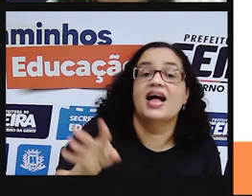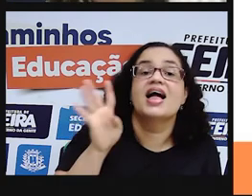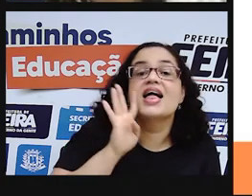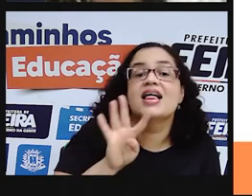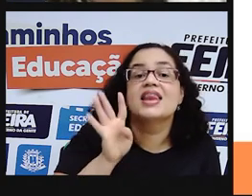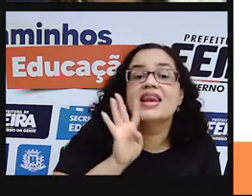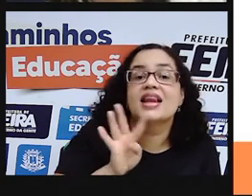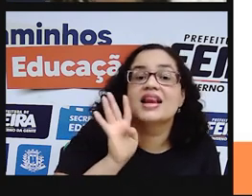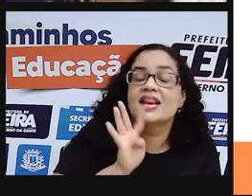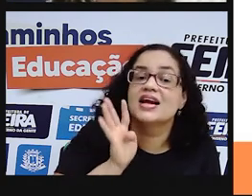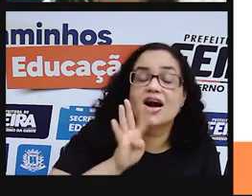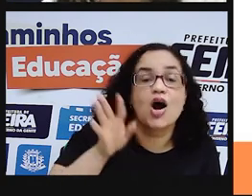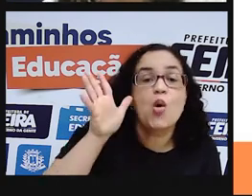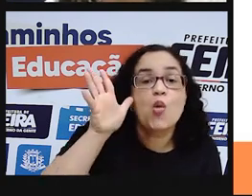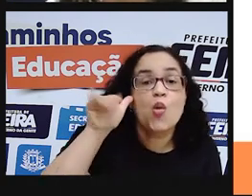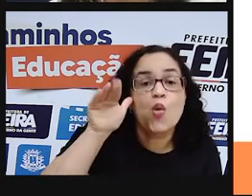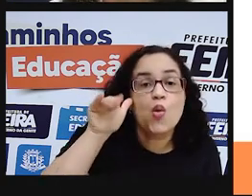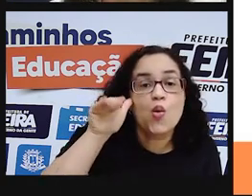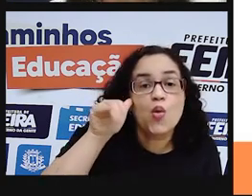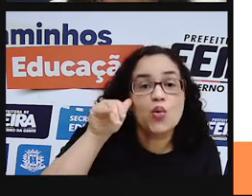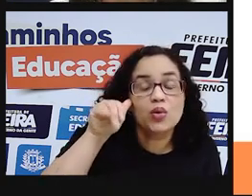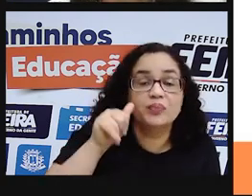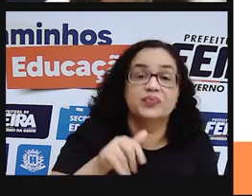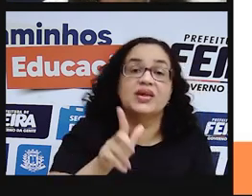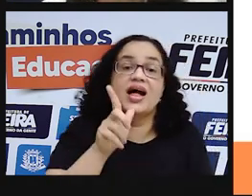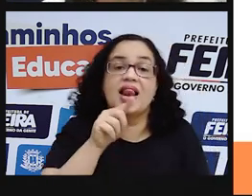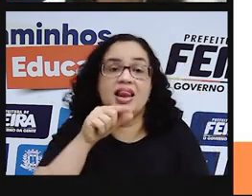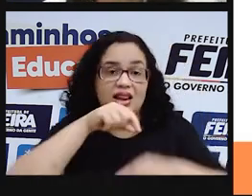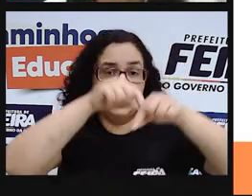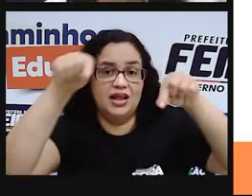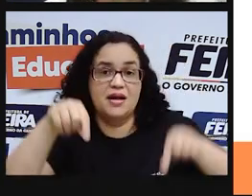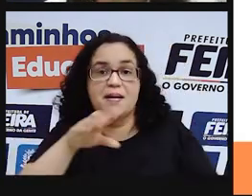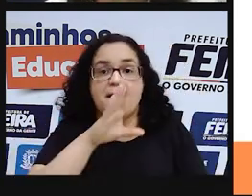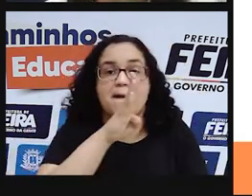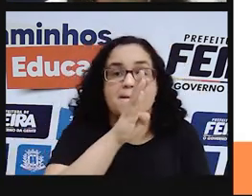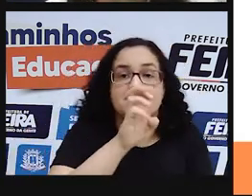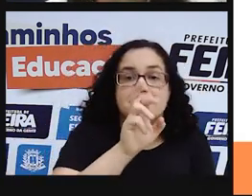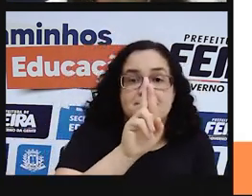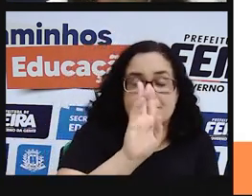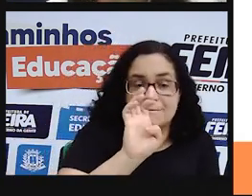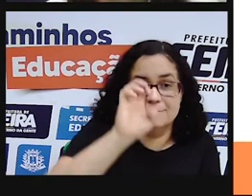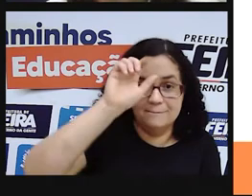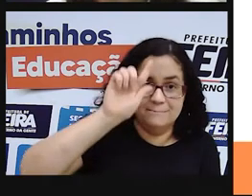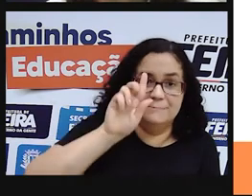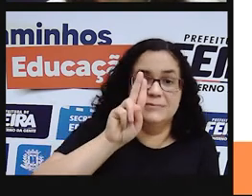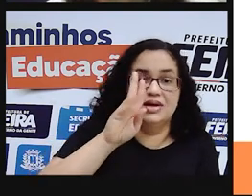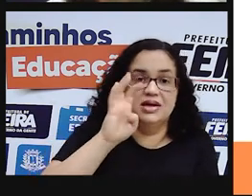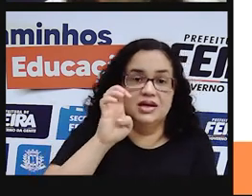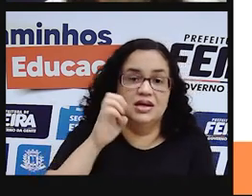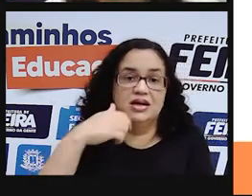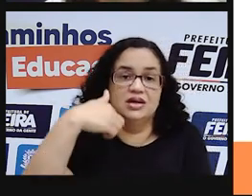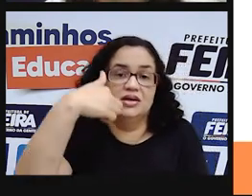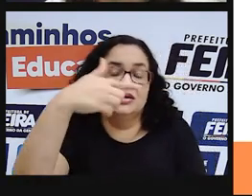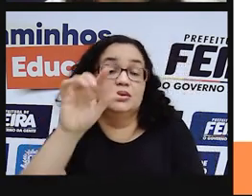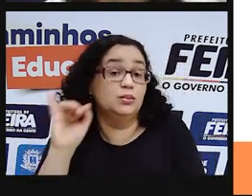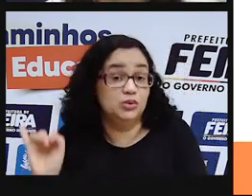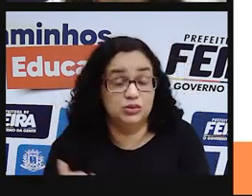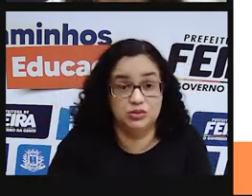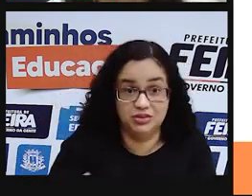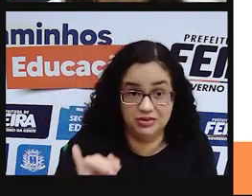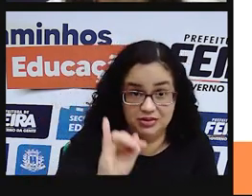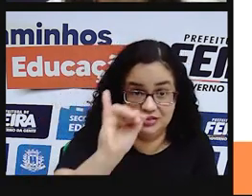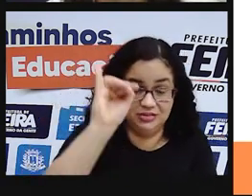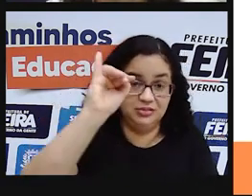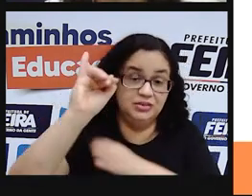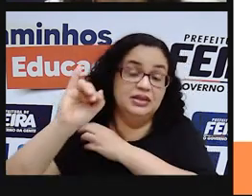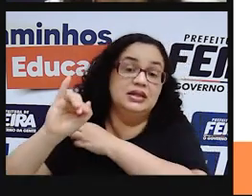interessante né bem curiosa que é sobre a lagoa de berreca a lagoa de berreca em outra Lagoa muito importante